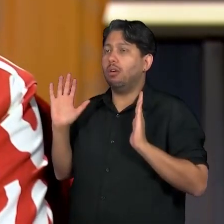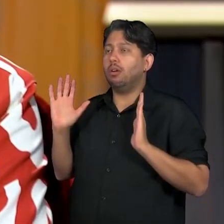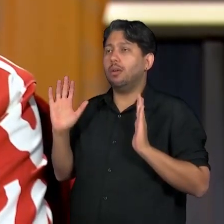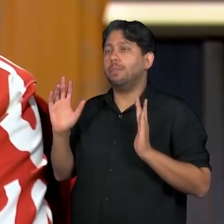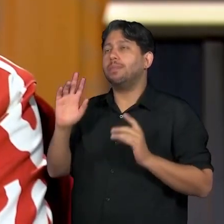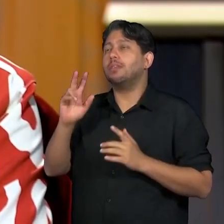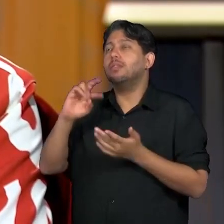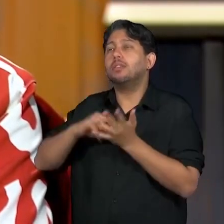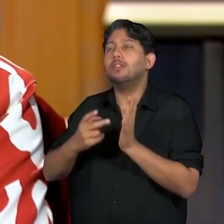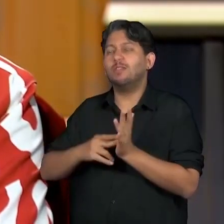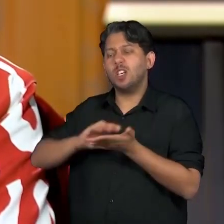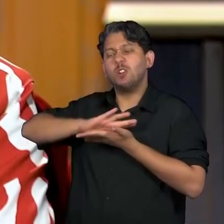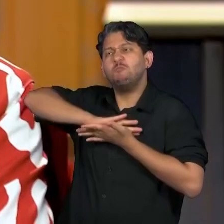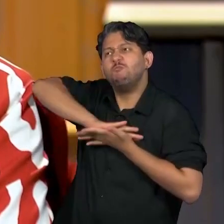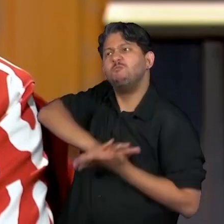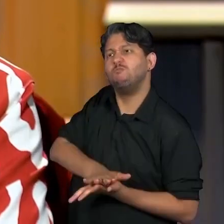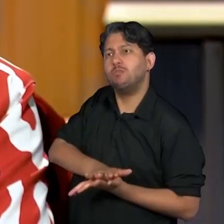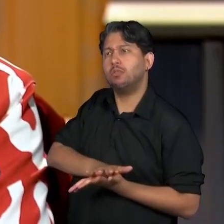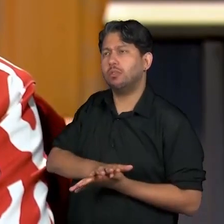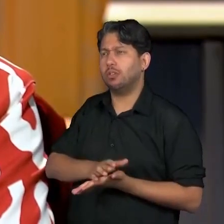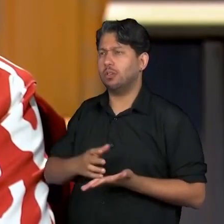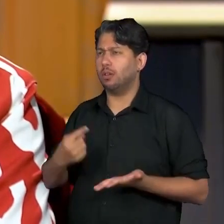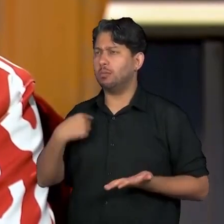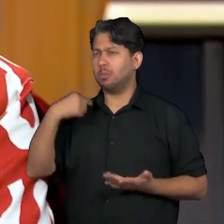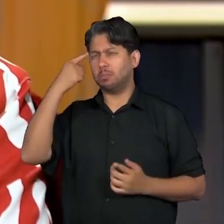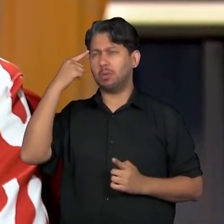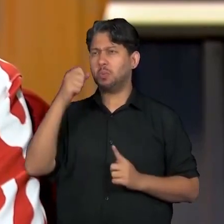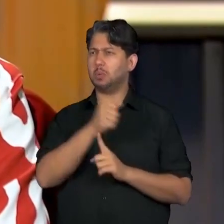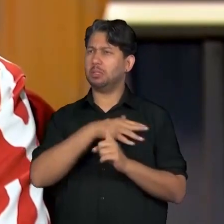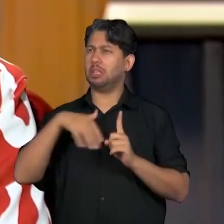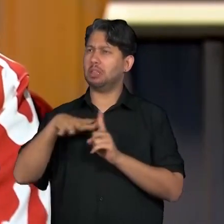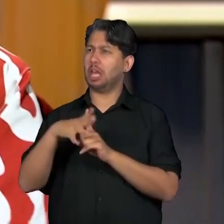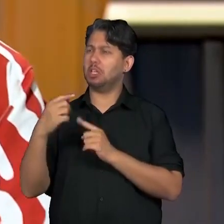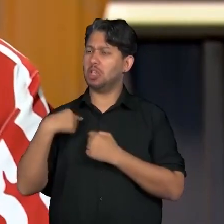um um um agressor social hum a sociedade não me acolheria